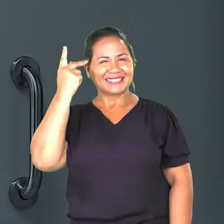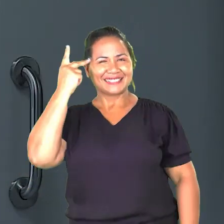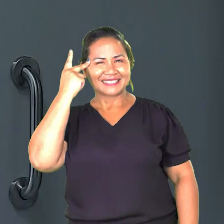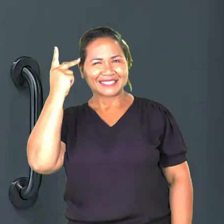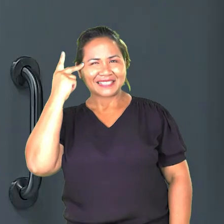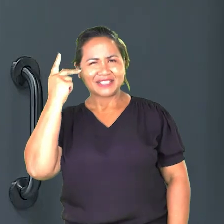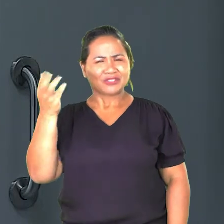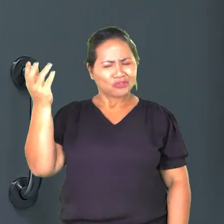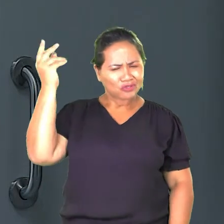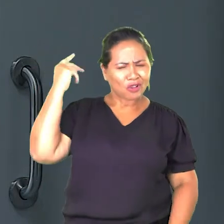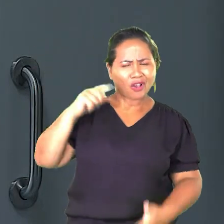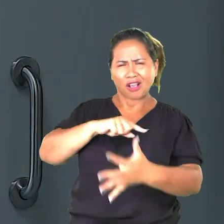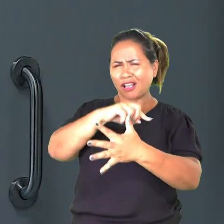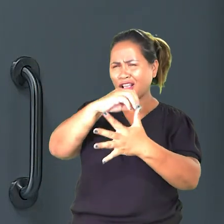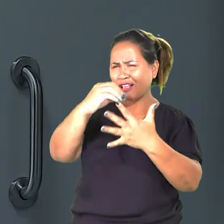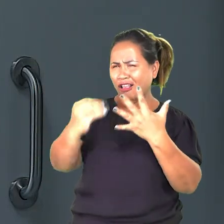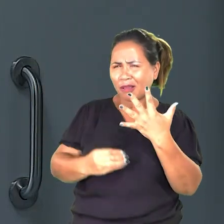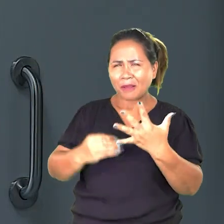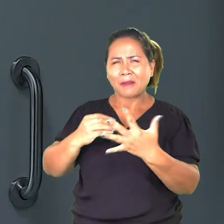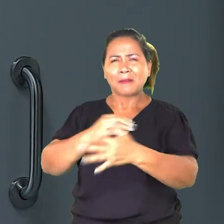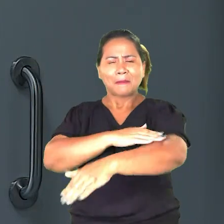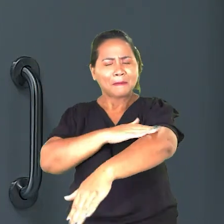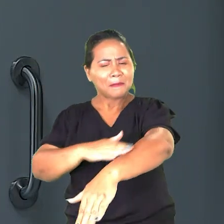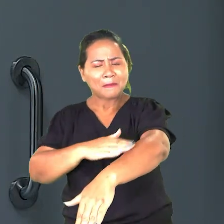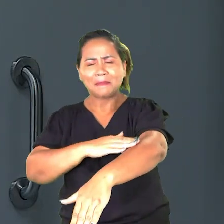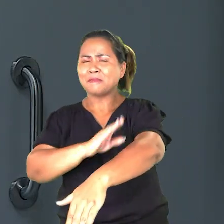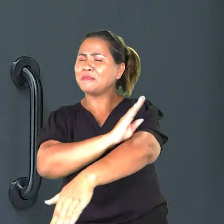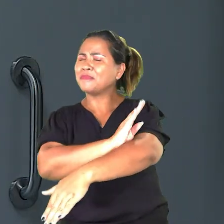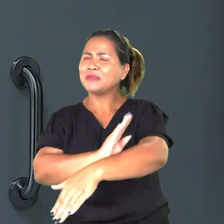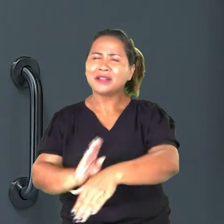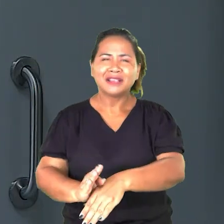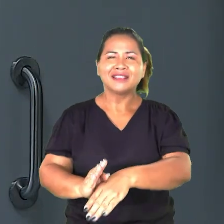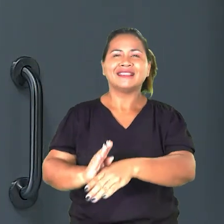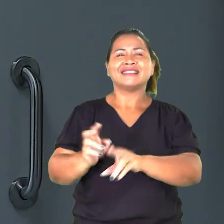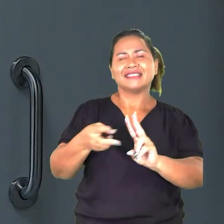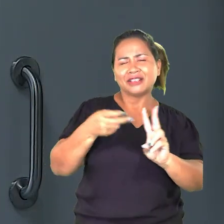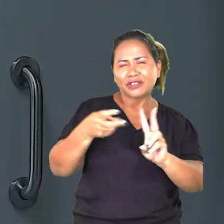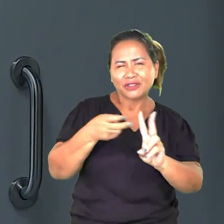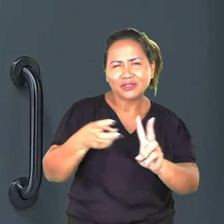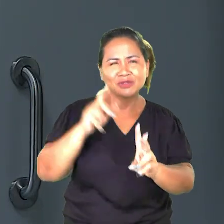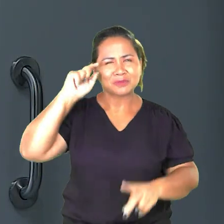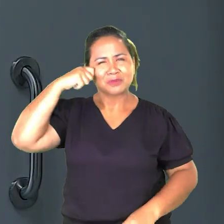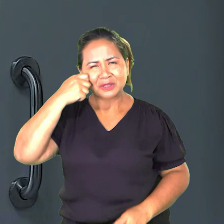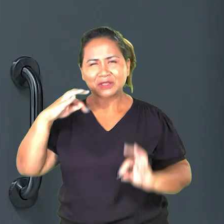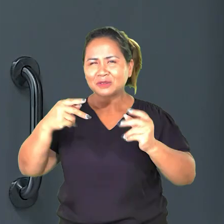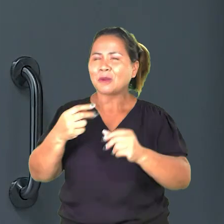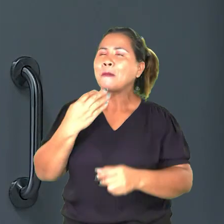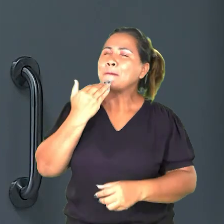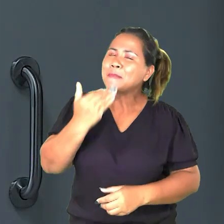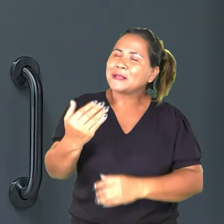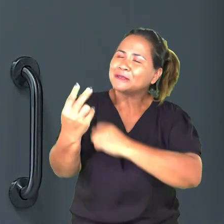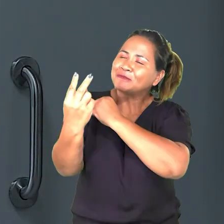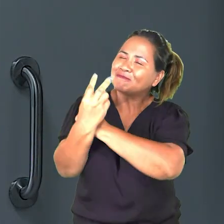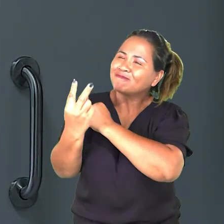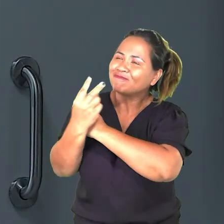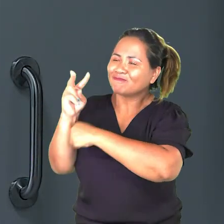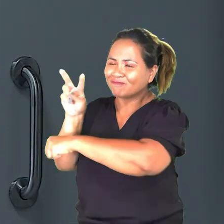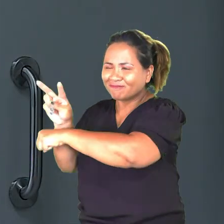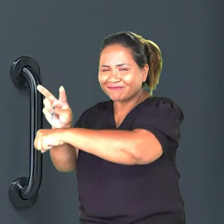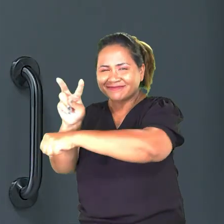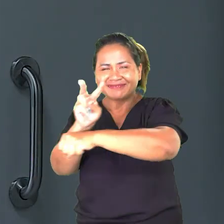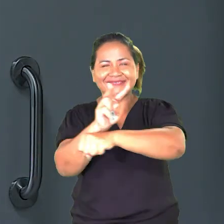paz. Emérita cidade de São Paulo, mãe branca, mãe indígena, mãe